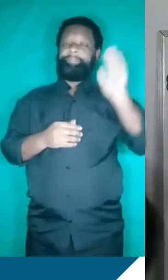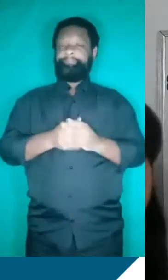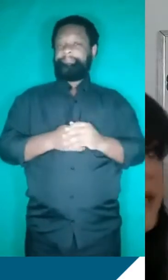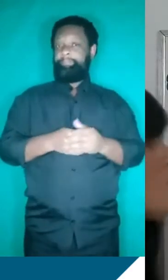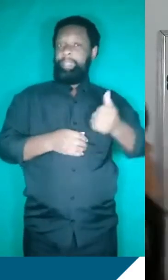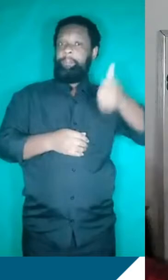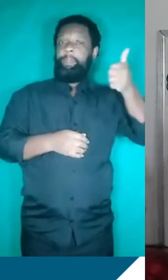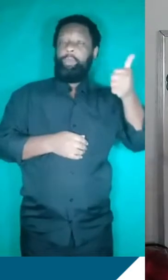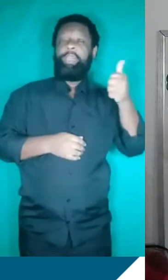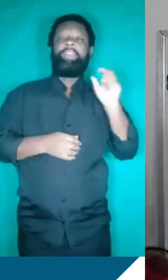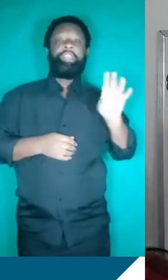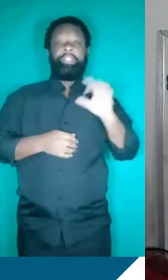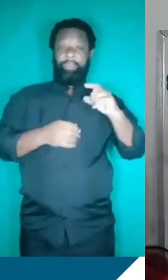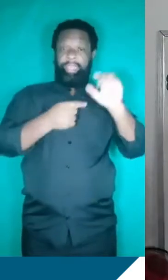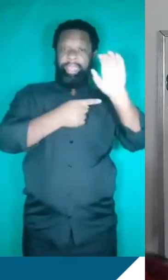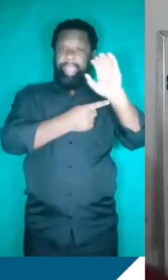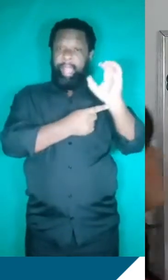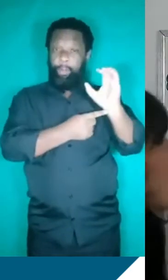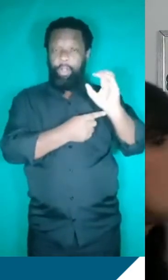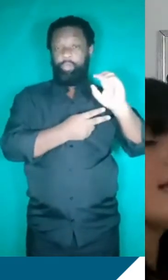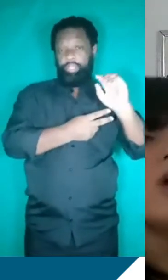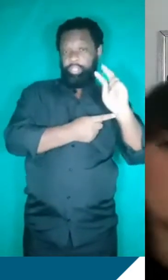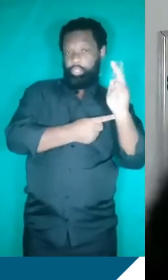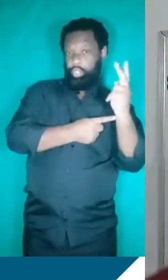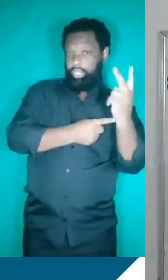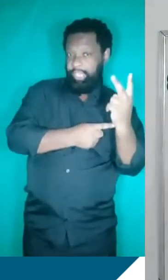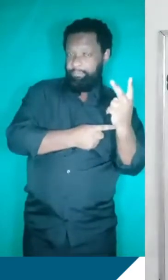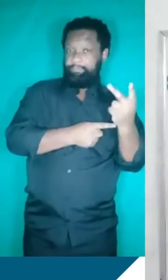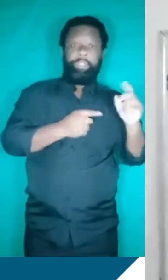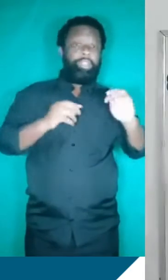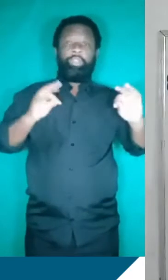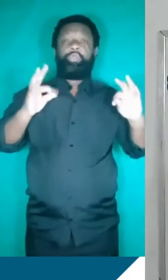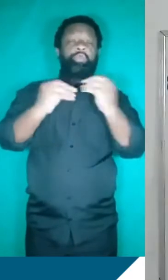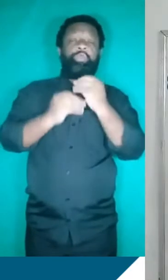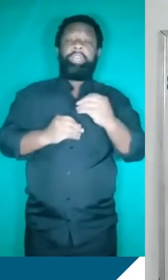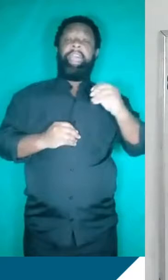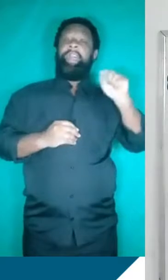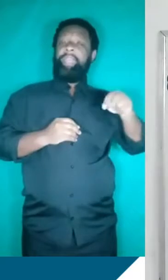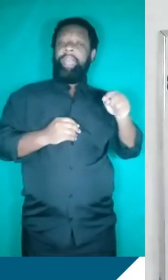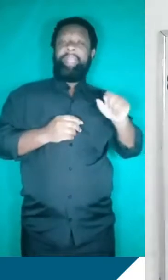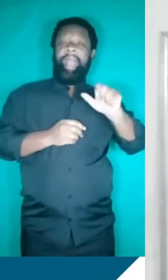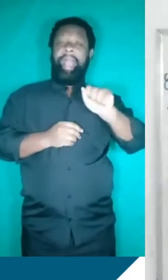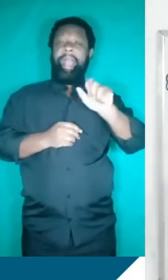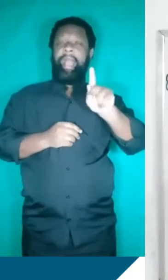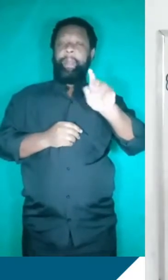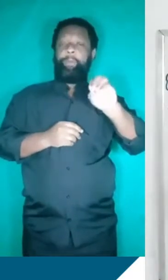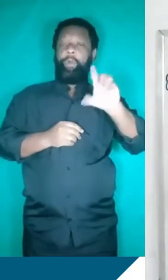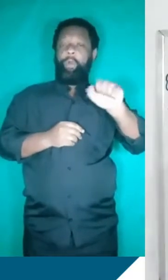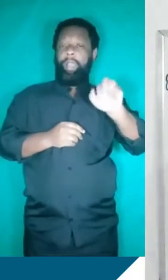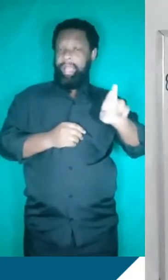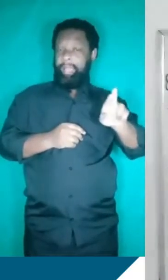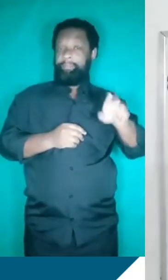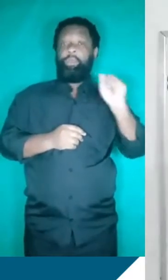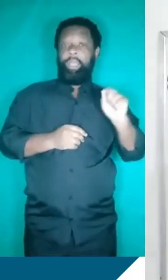é um hidrocarboneto, só tem carbono e hidrogênio, e nós consideramos todos os hidrocarbonetos substâncias apolares.